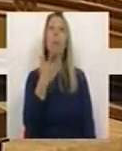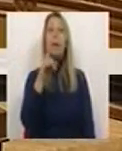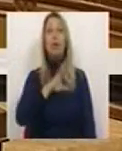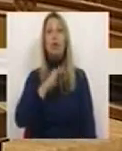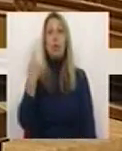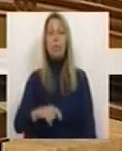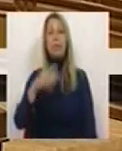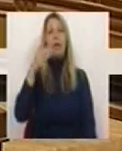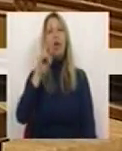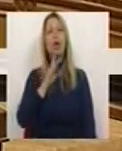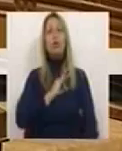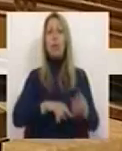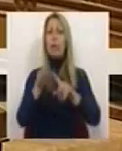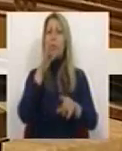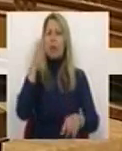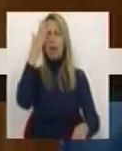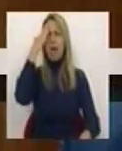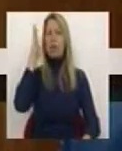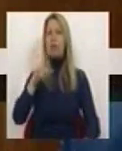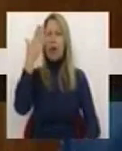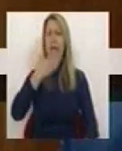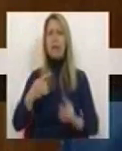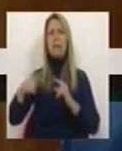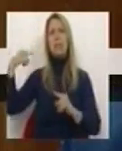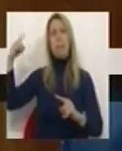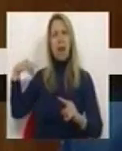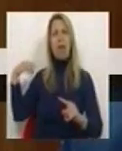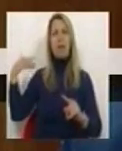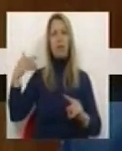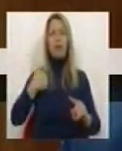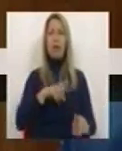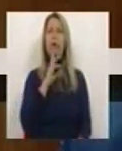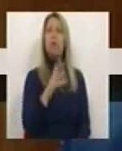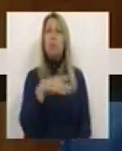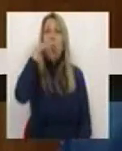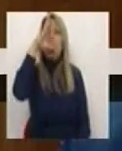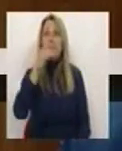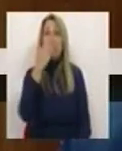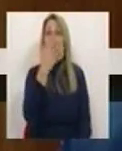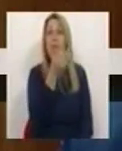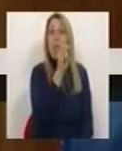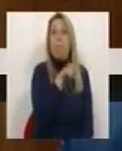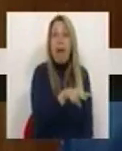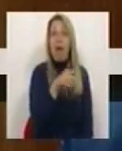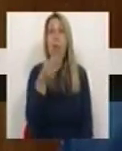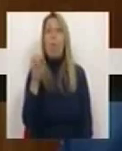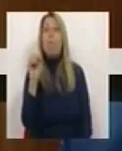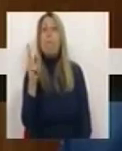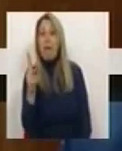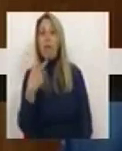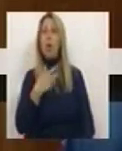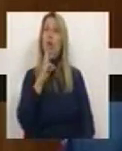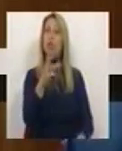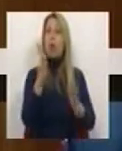que já há umas semanas tive a ocasião de responder, não sei se ao PAN, se ao PEV, precisamente a esta